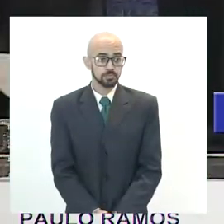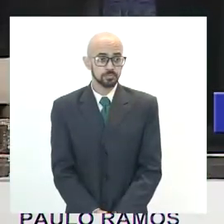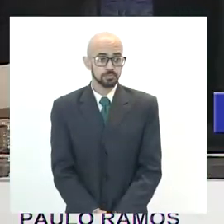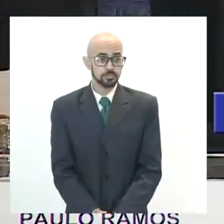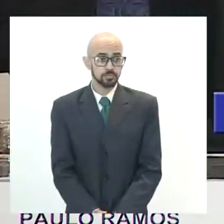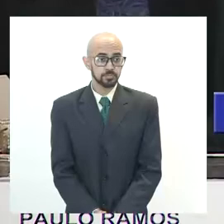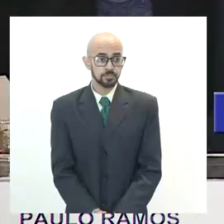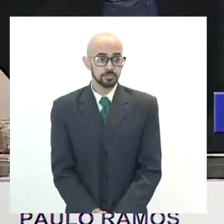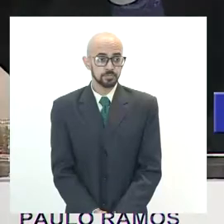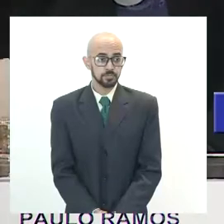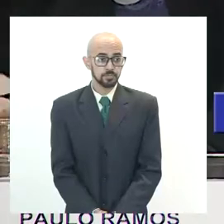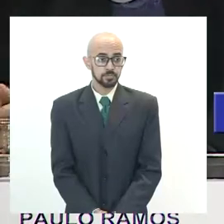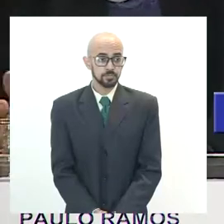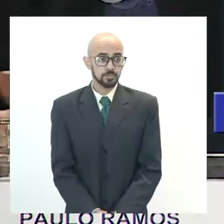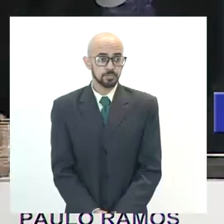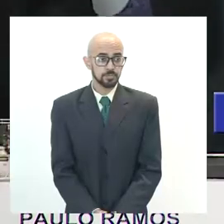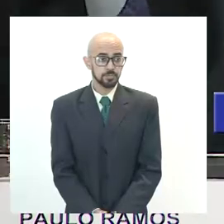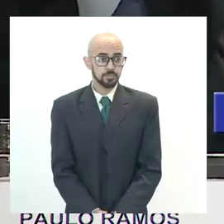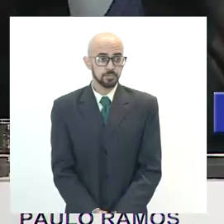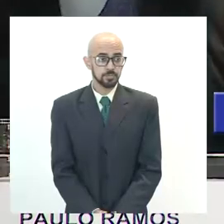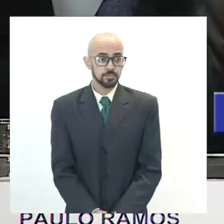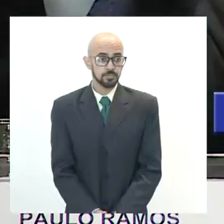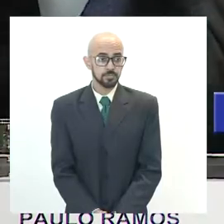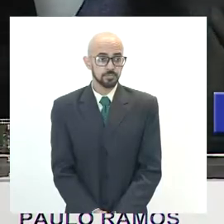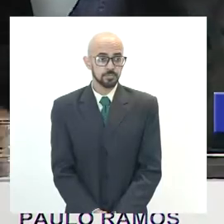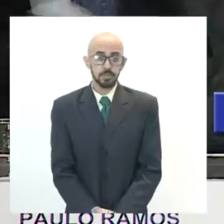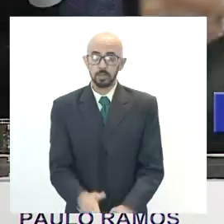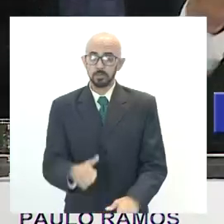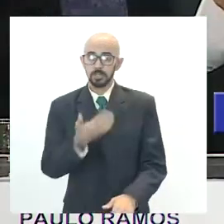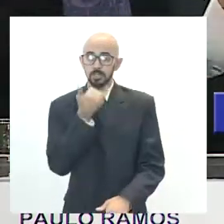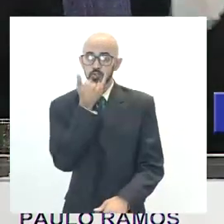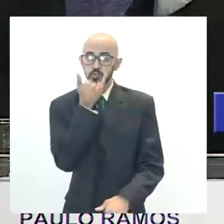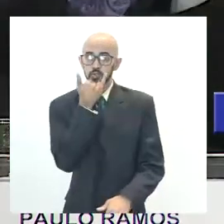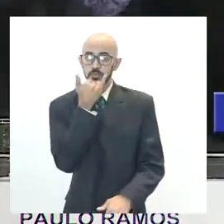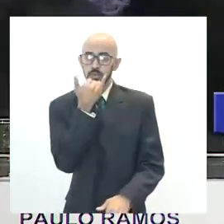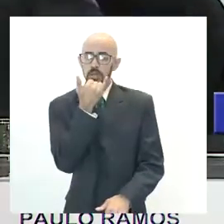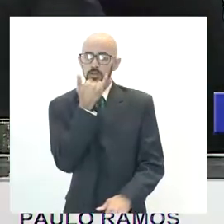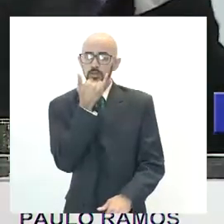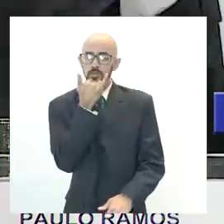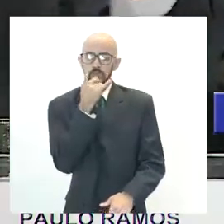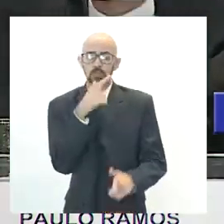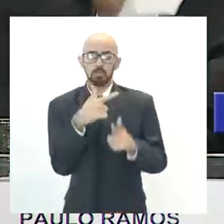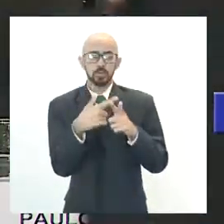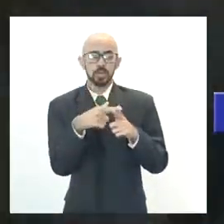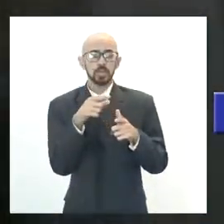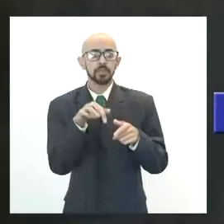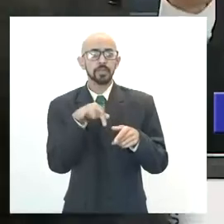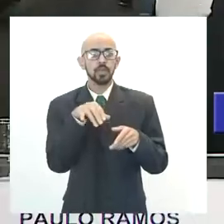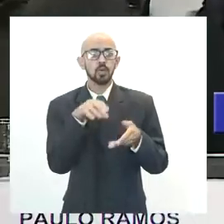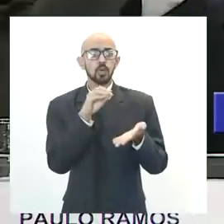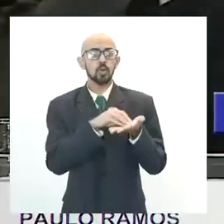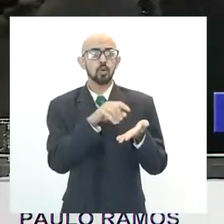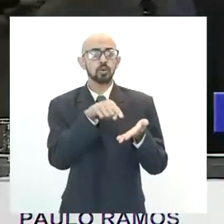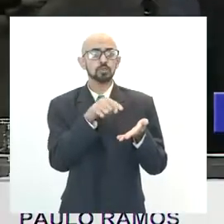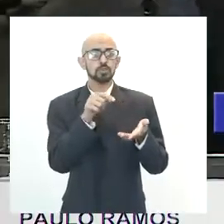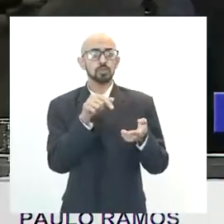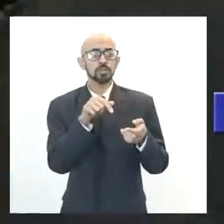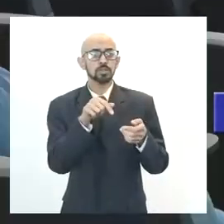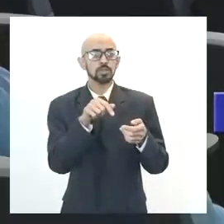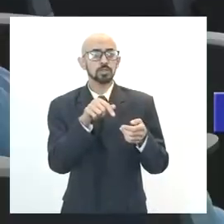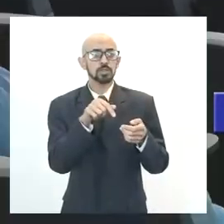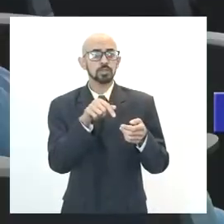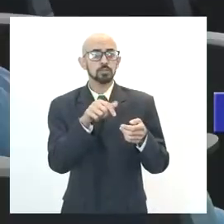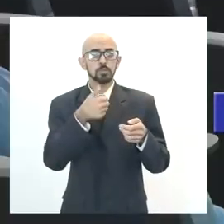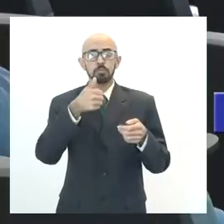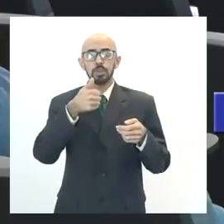enquanto isso aqui olha aqui ó eu quero o primeiro que a máscara ele tá demais demora né então